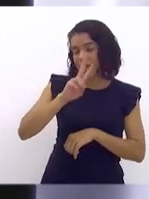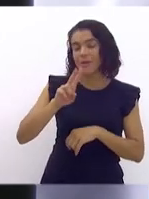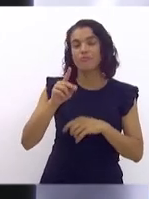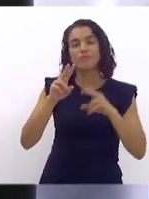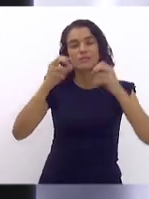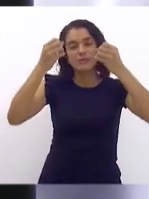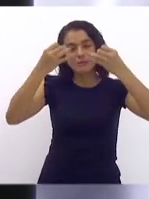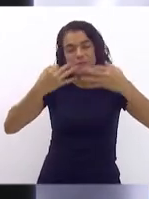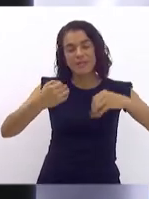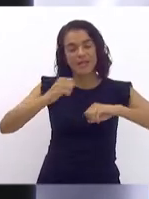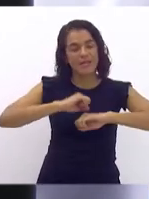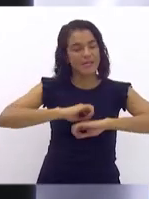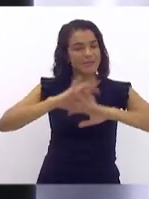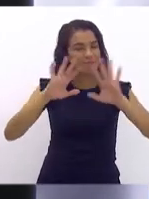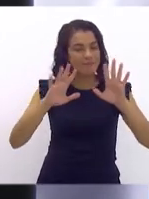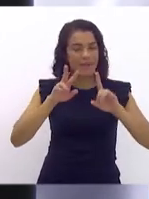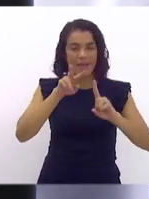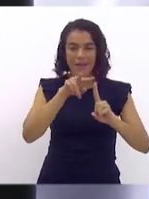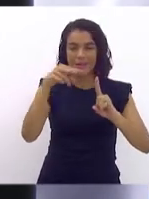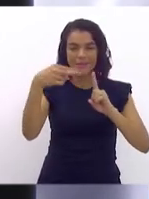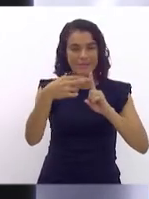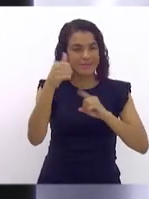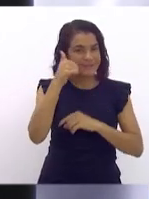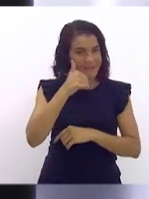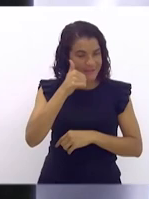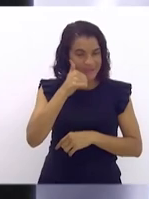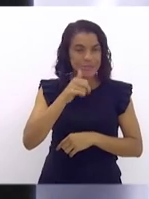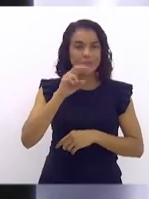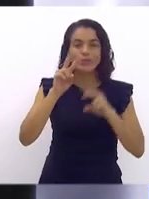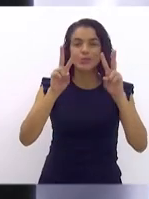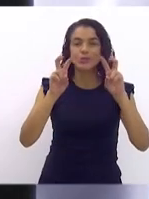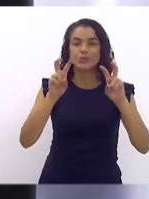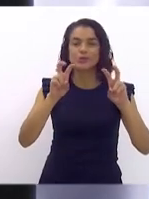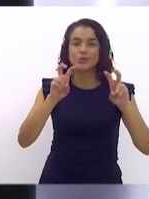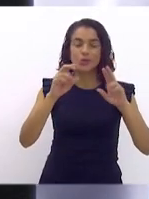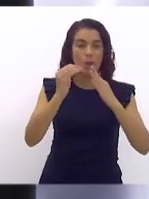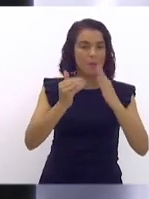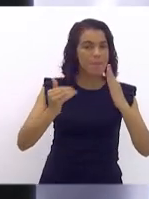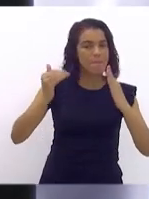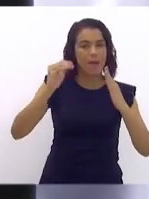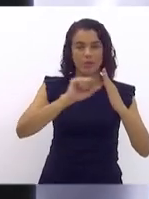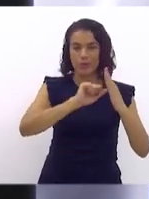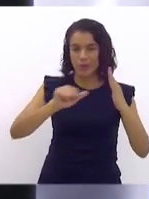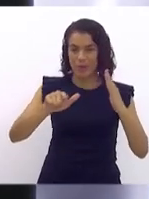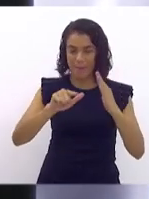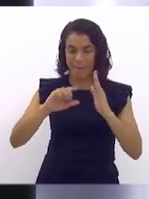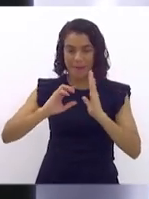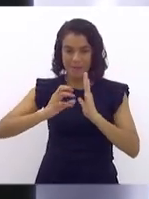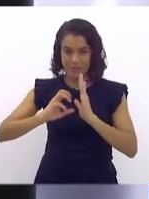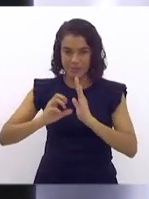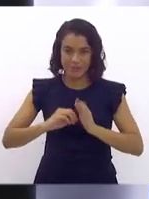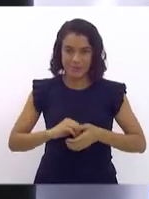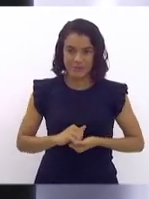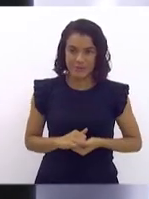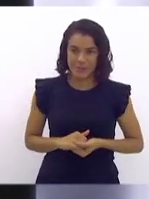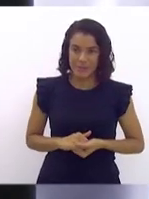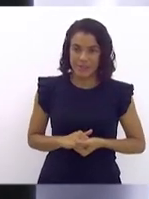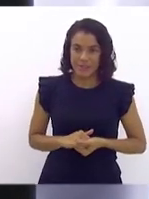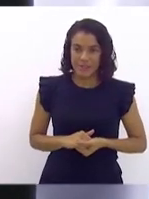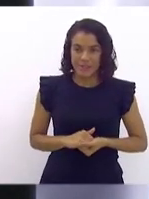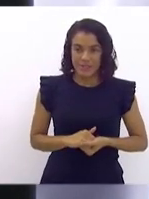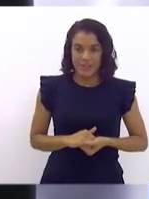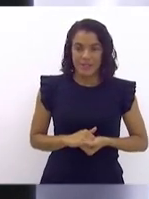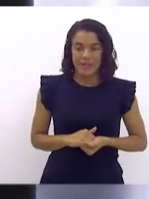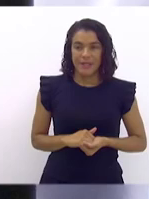explica claramente esse olhar das mulheres de ser suprapartidário. Essa é a grande diferença. E, nessa,